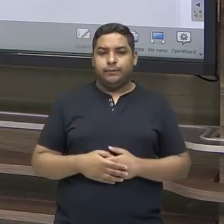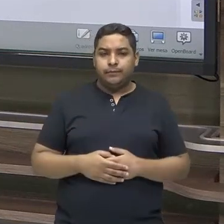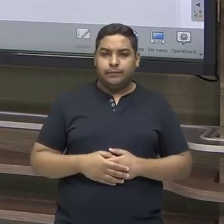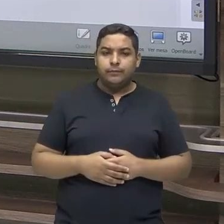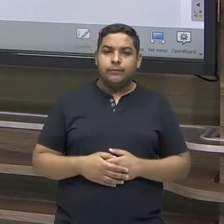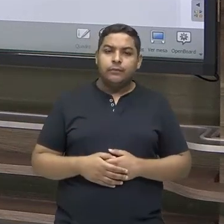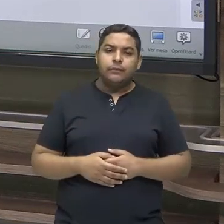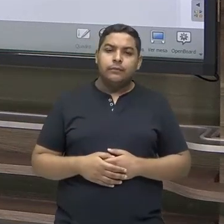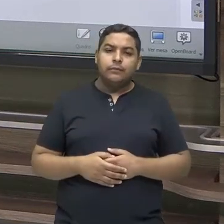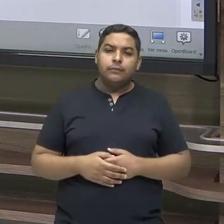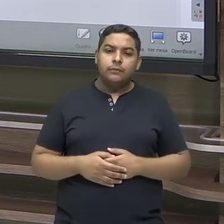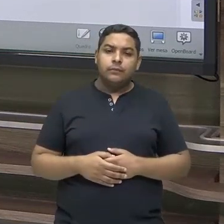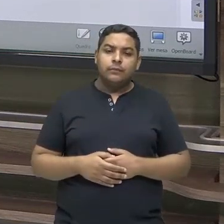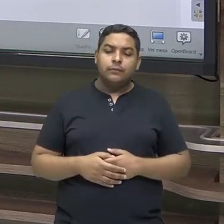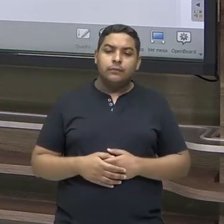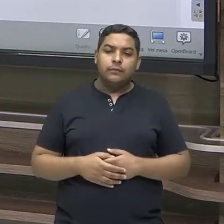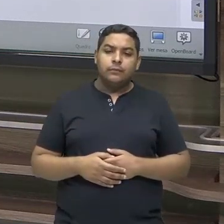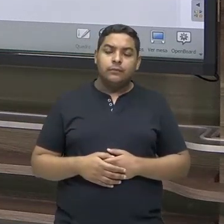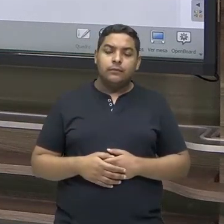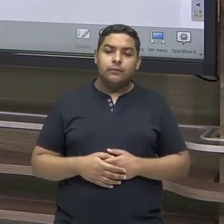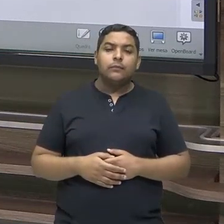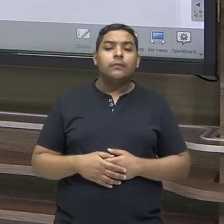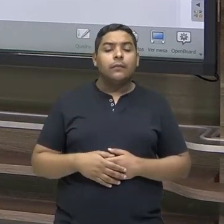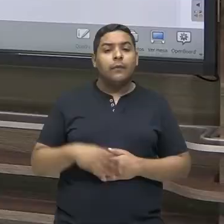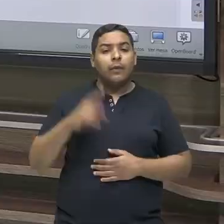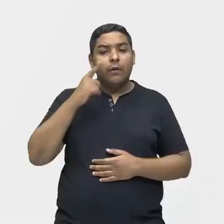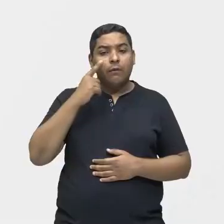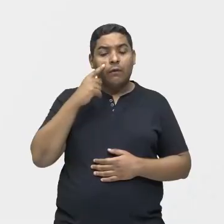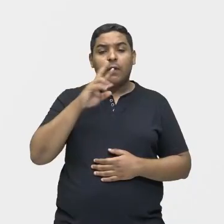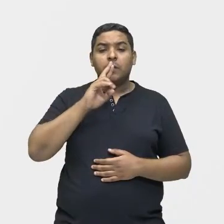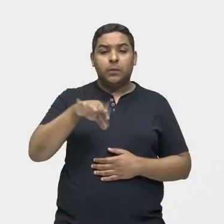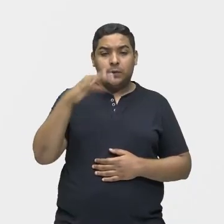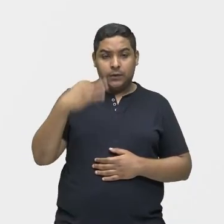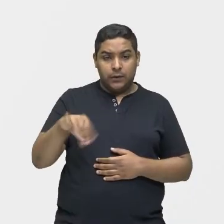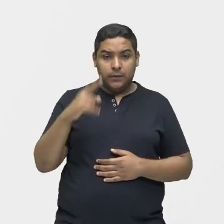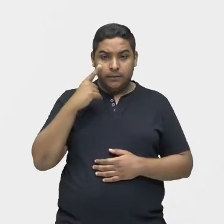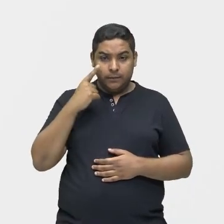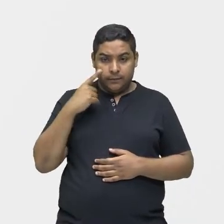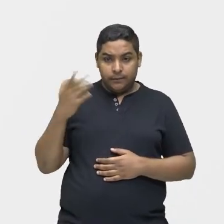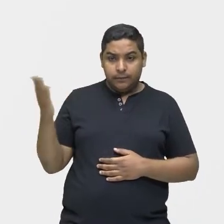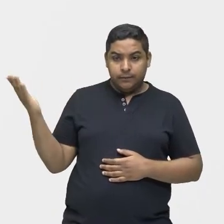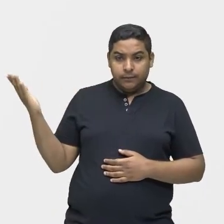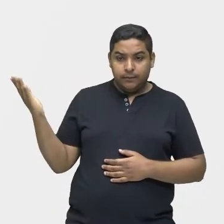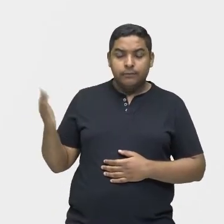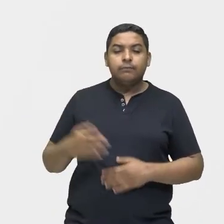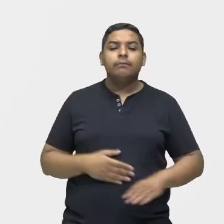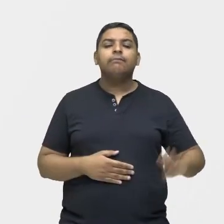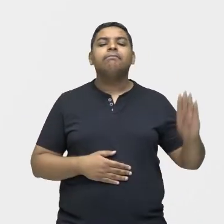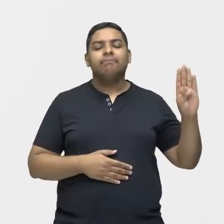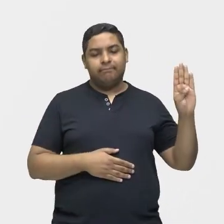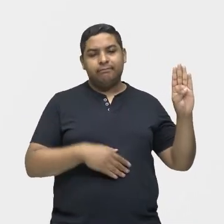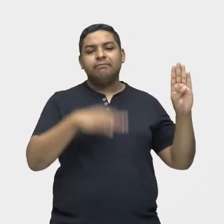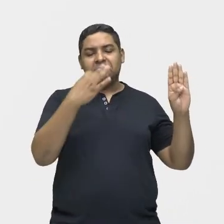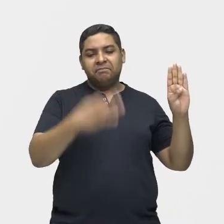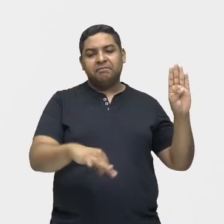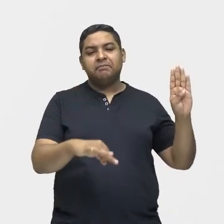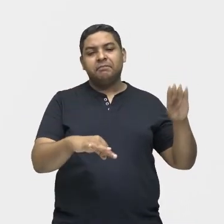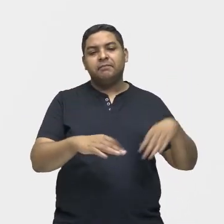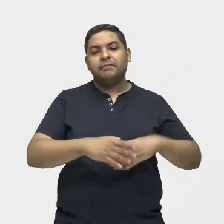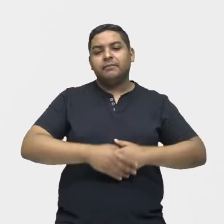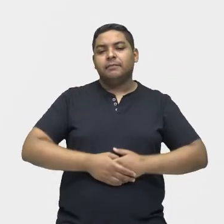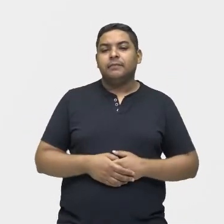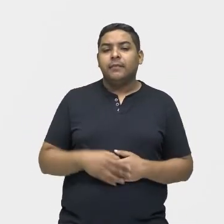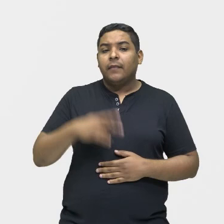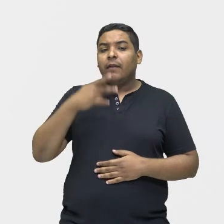trata também de um futuro distante. Vamos confirmar a resposta? Olha só. Então, é mesmo a letra B, tá, gente? Falar